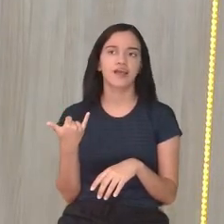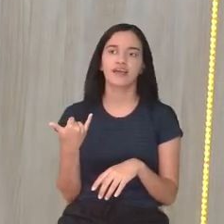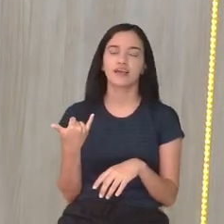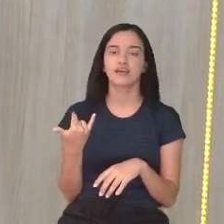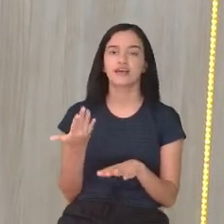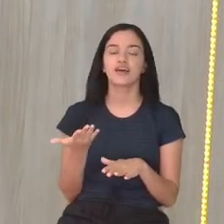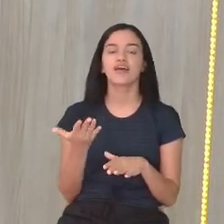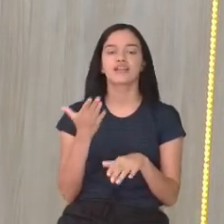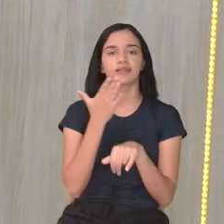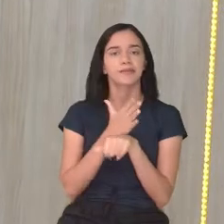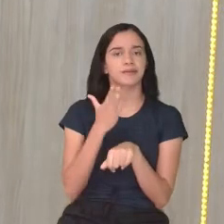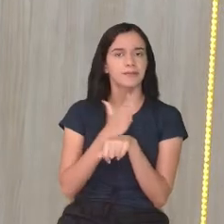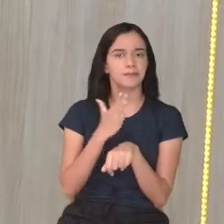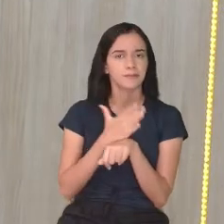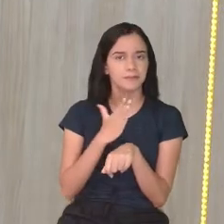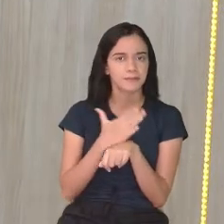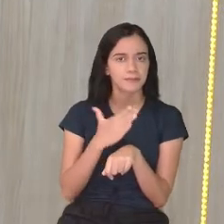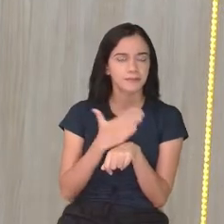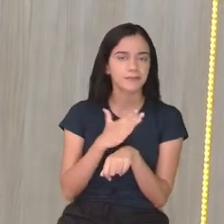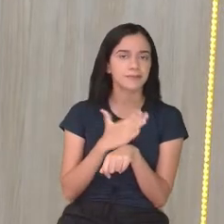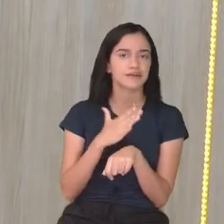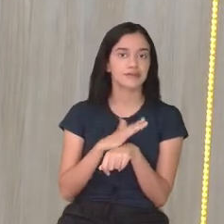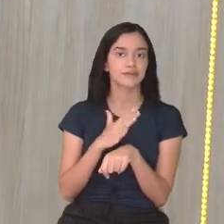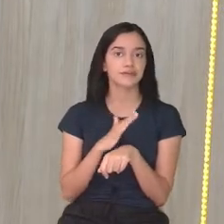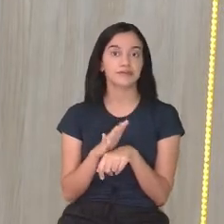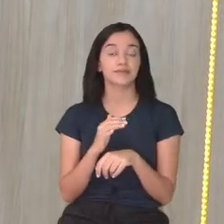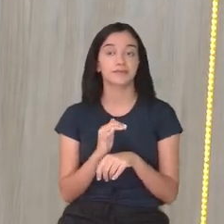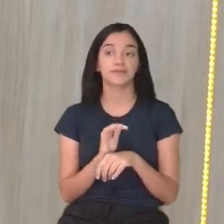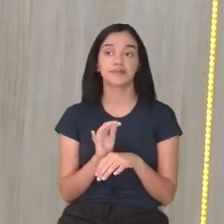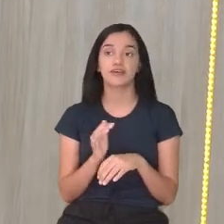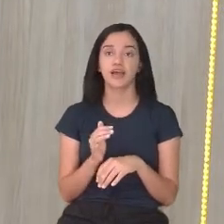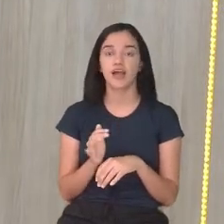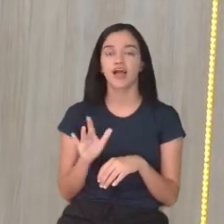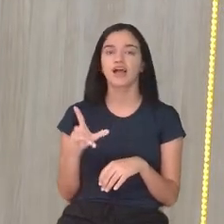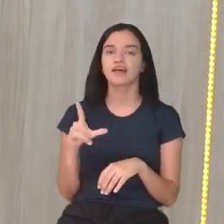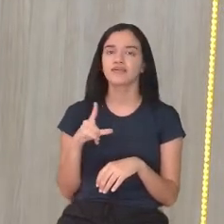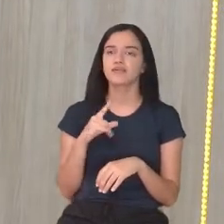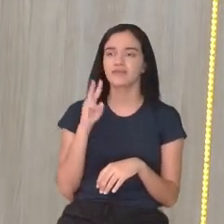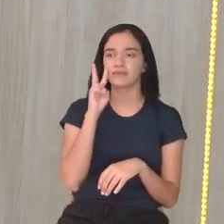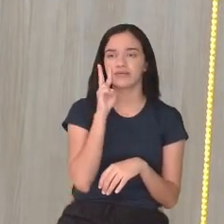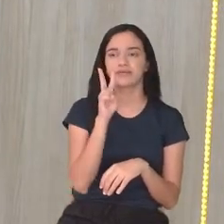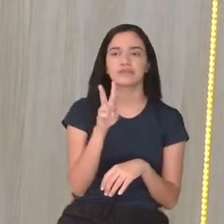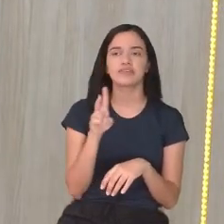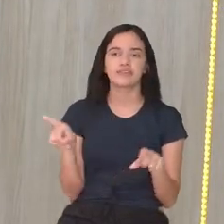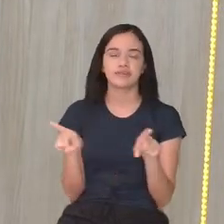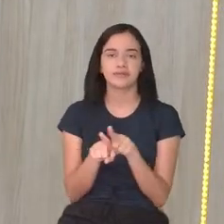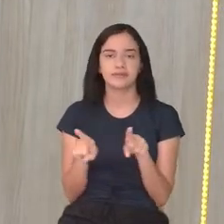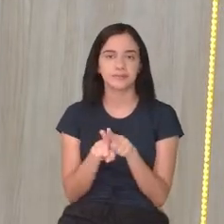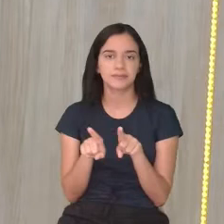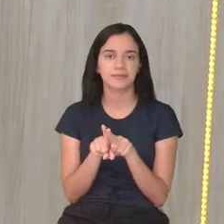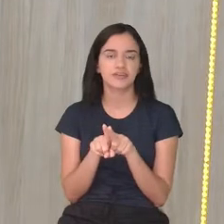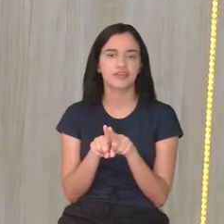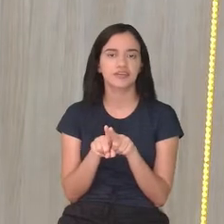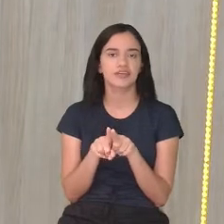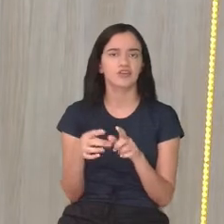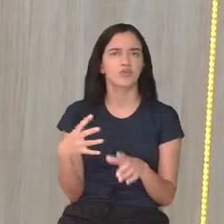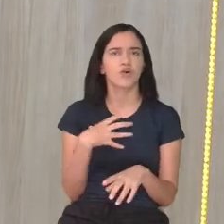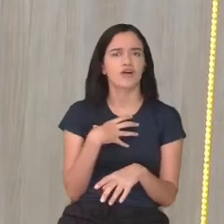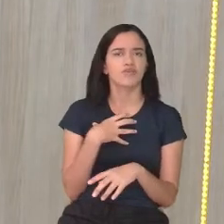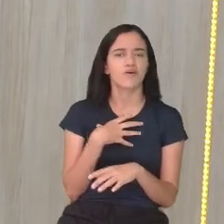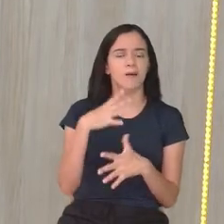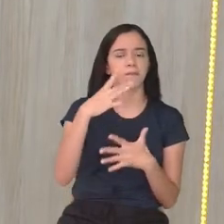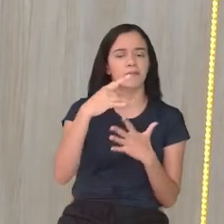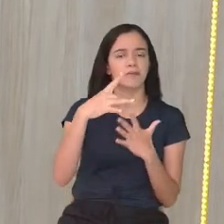predomina ali na prática dessa modalidade. Então, a gente vai ver aí de forma mais